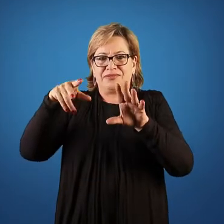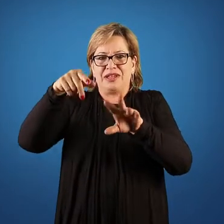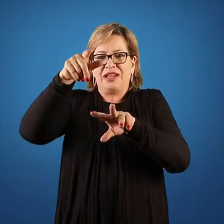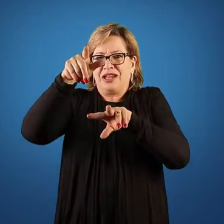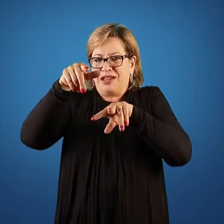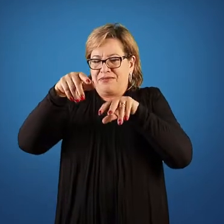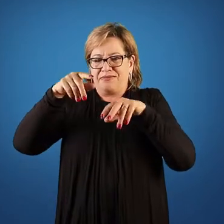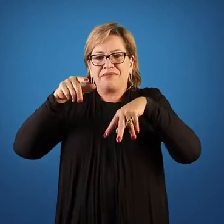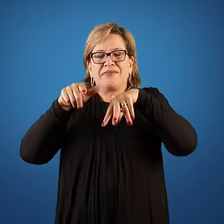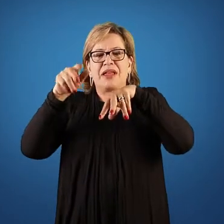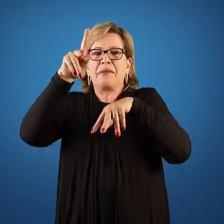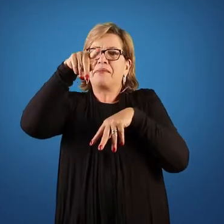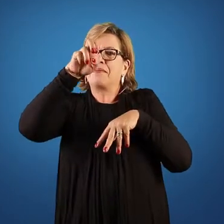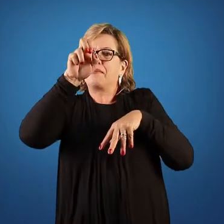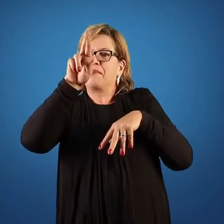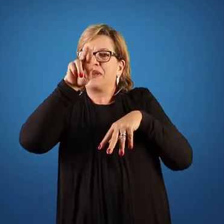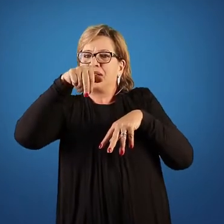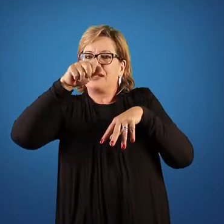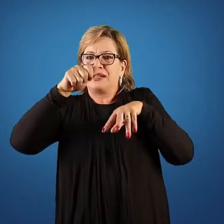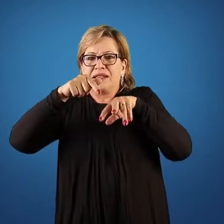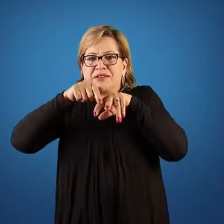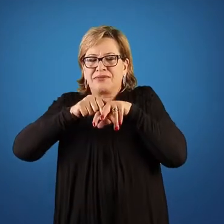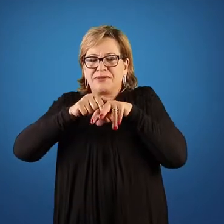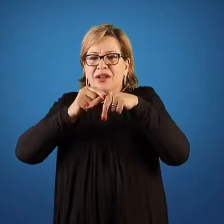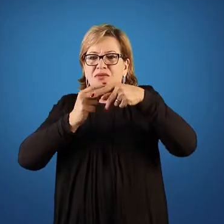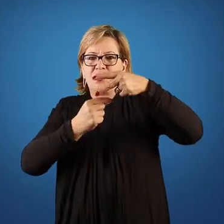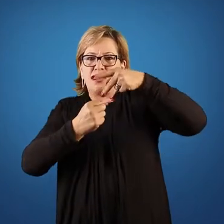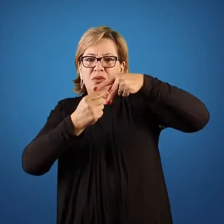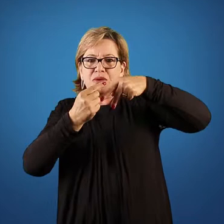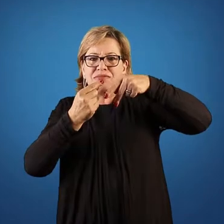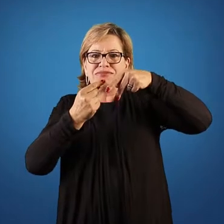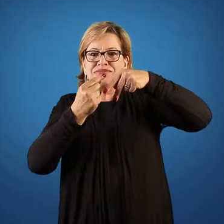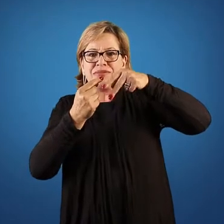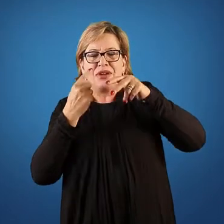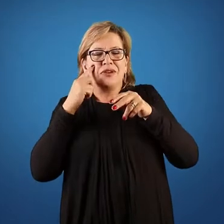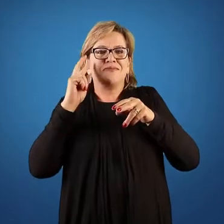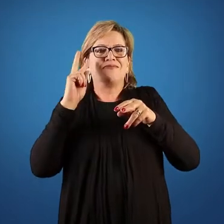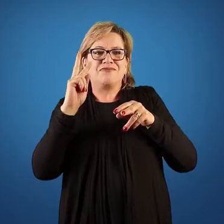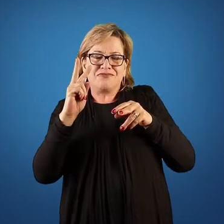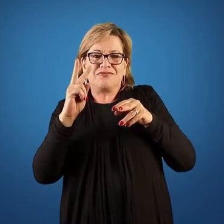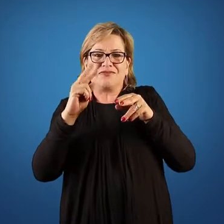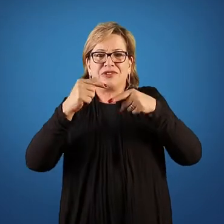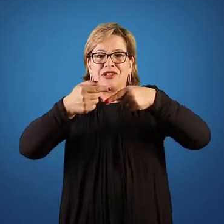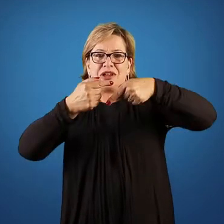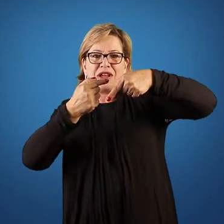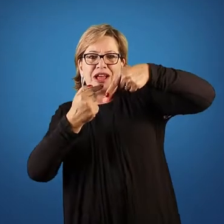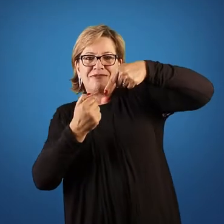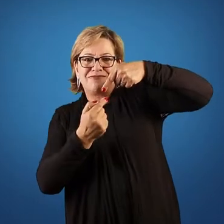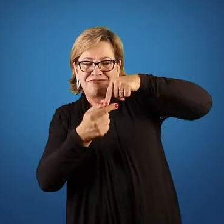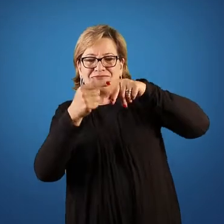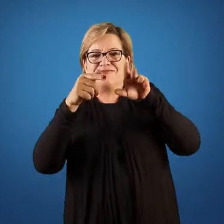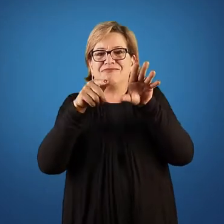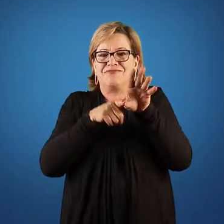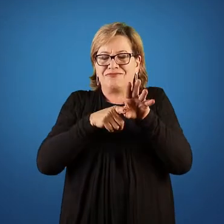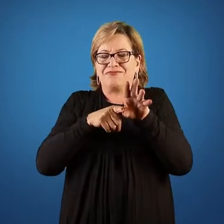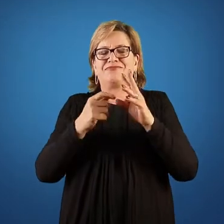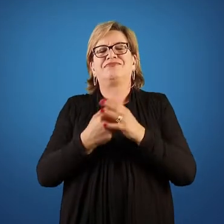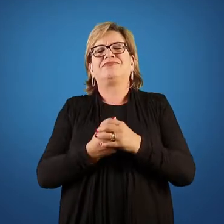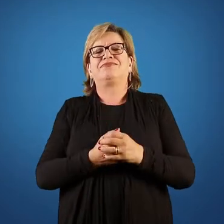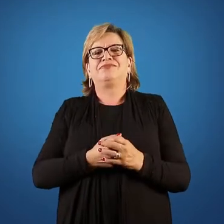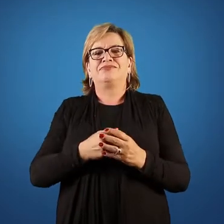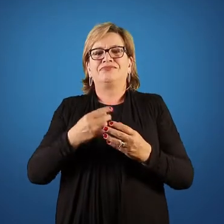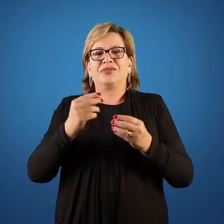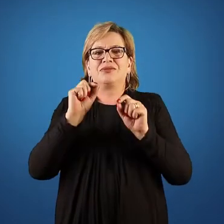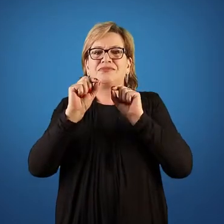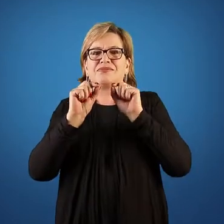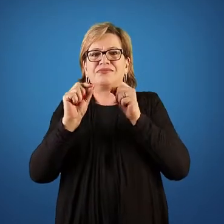as pernas e enrola de fora, passando por trás do pé para dentro, tá?